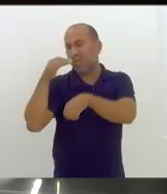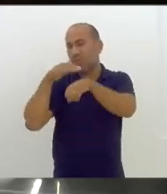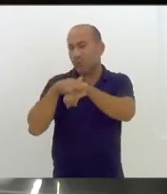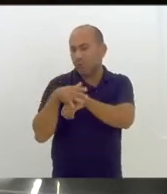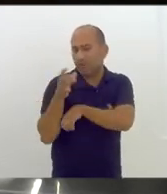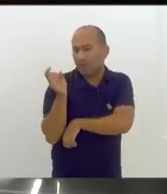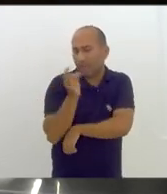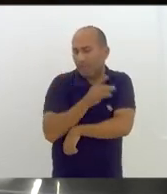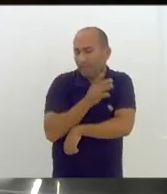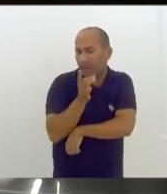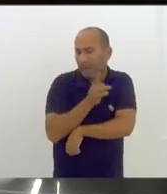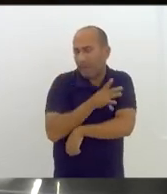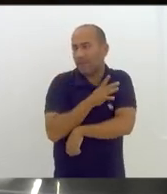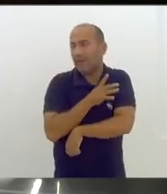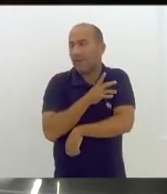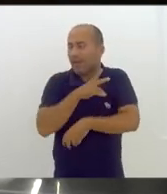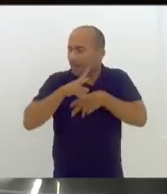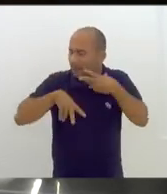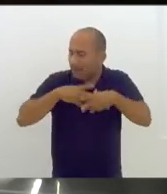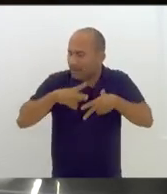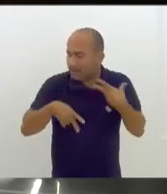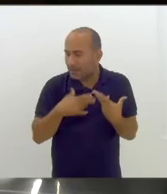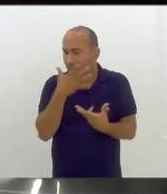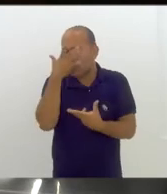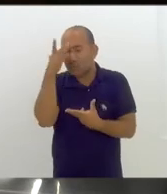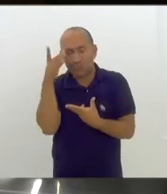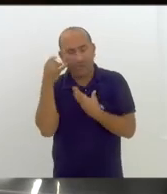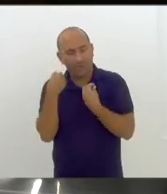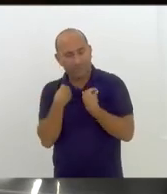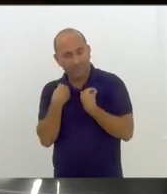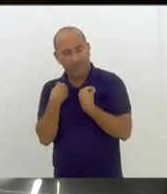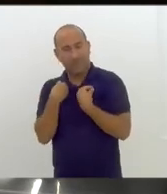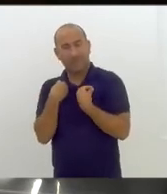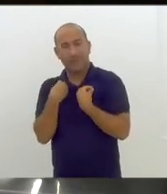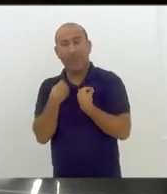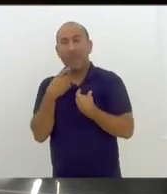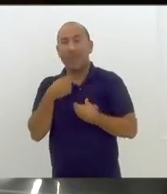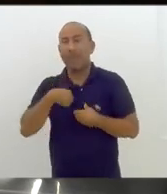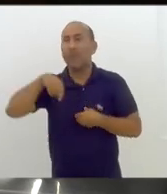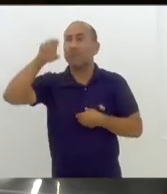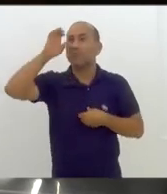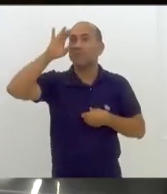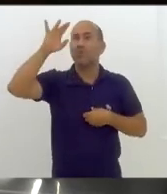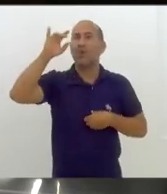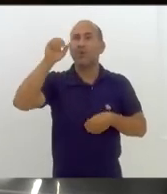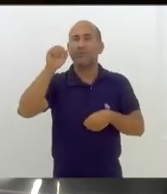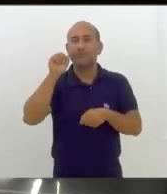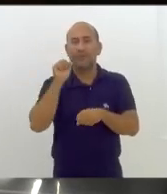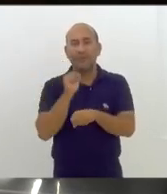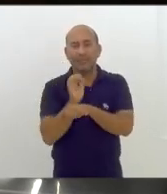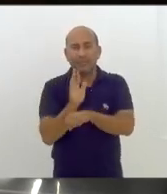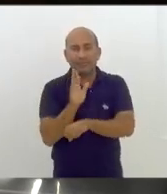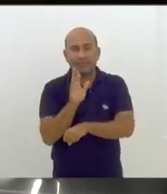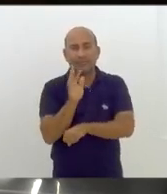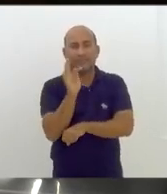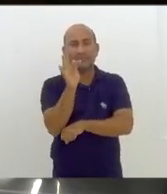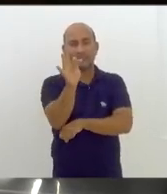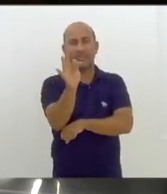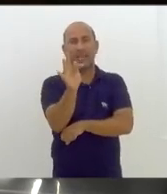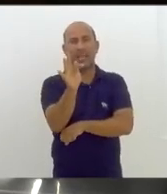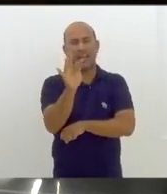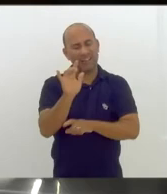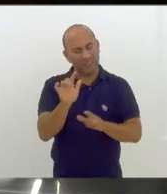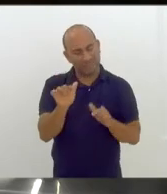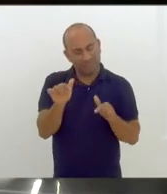reergo, trazendo os presentes que meus ancestrais deram. Eu sou o sonho e a esperança do escravo. Eu me